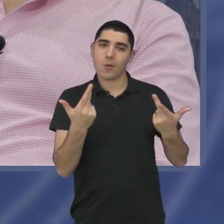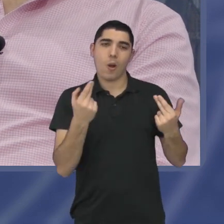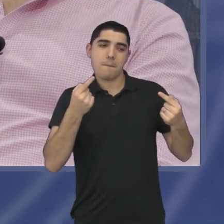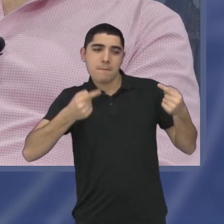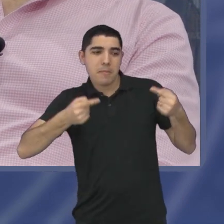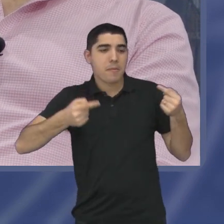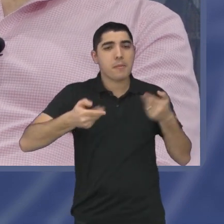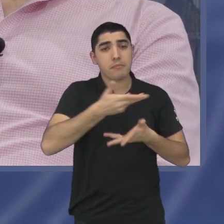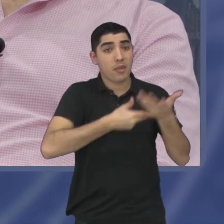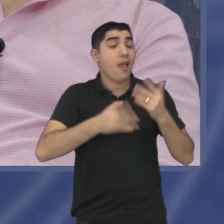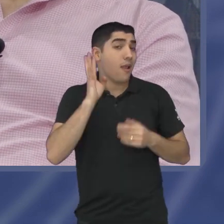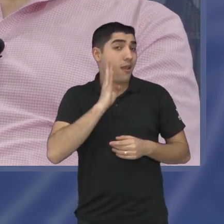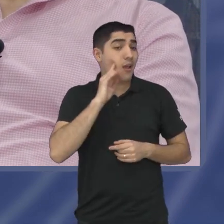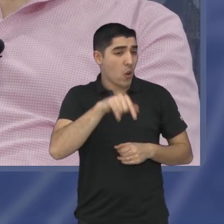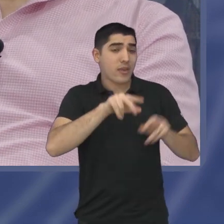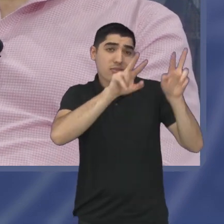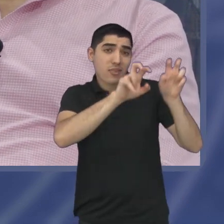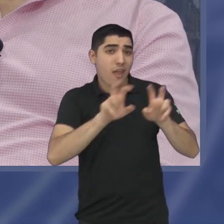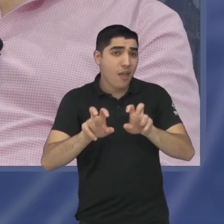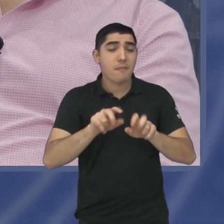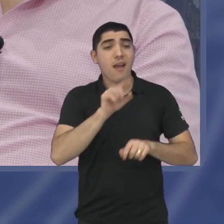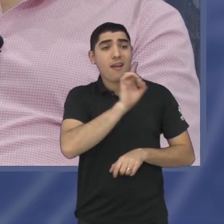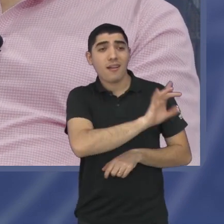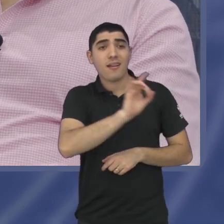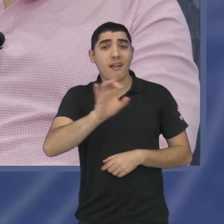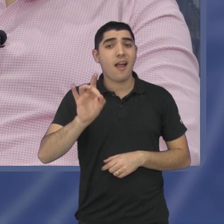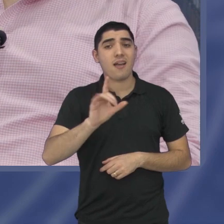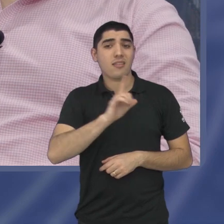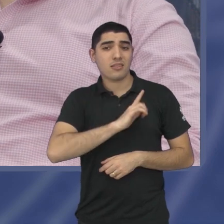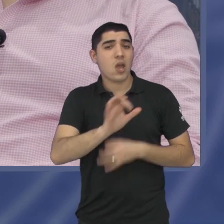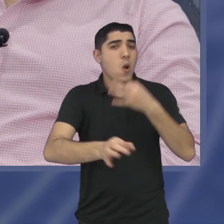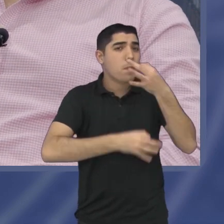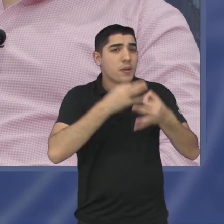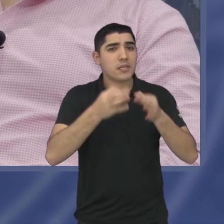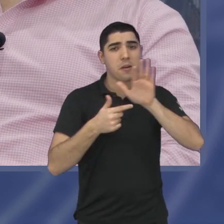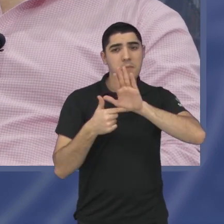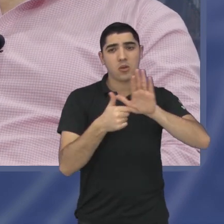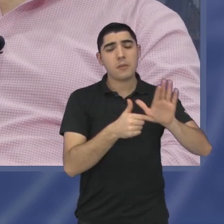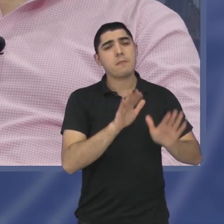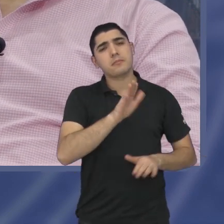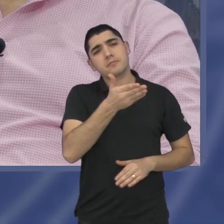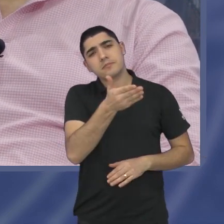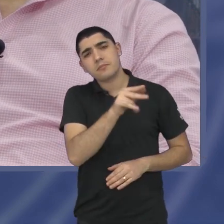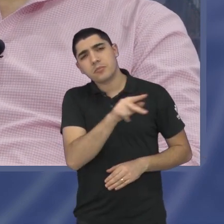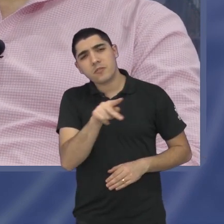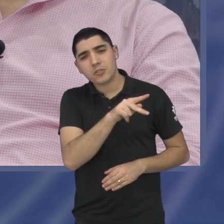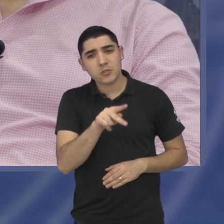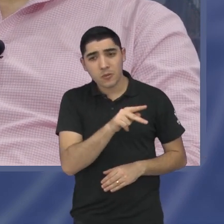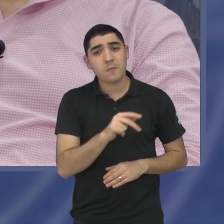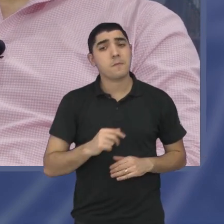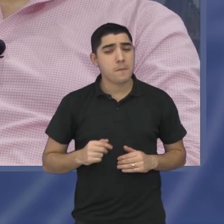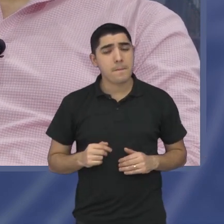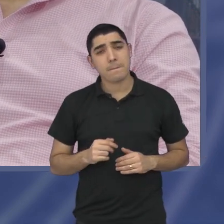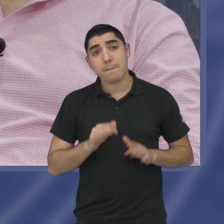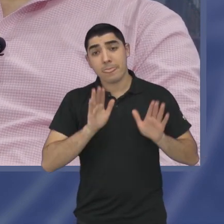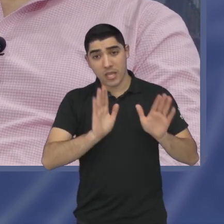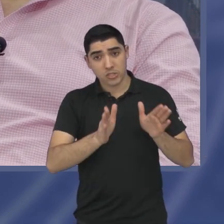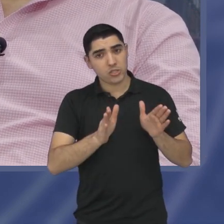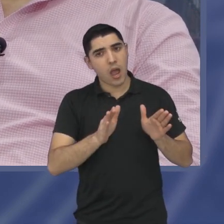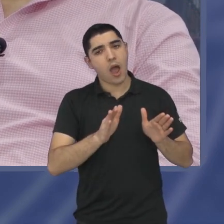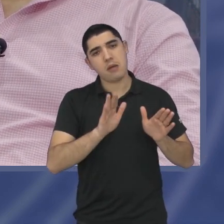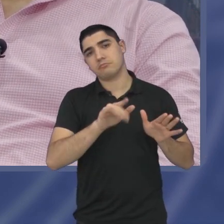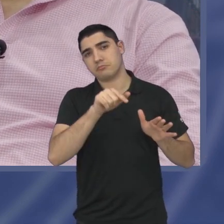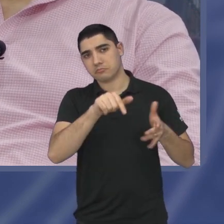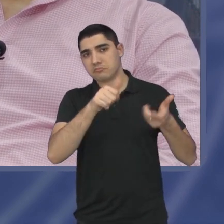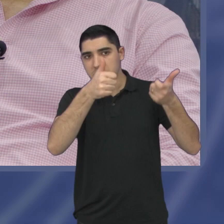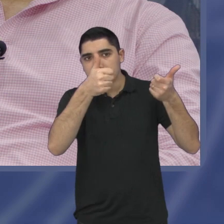um debate, é legal falar sobre esse assunto, né, cada um expor a sua opinião. E, professor, a gente já falou,